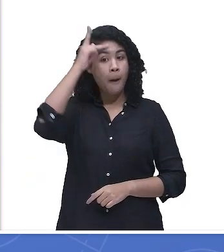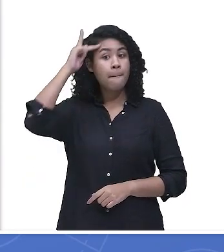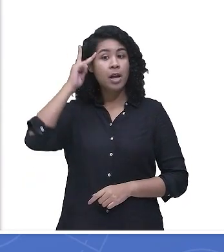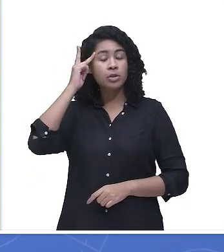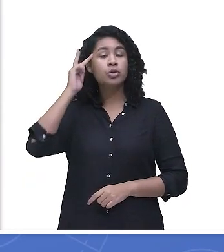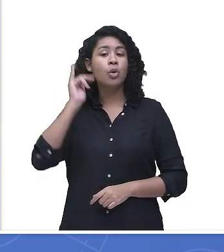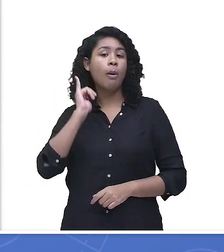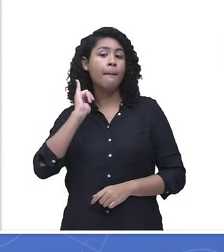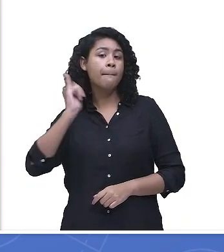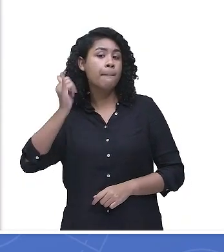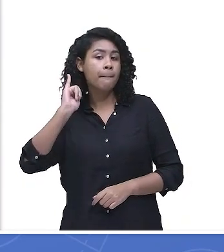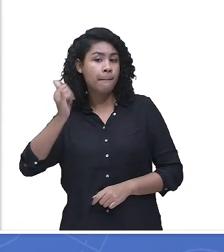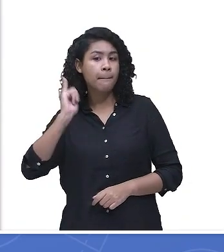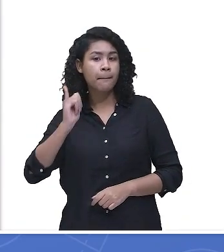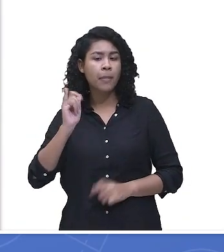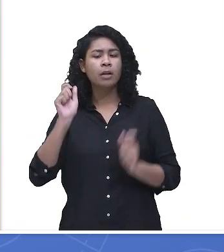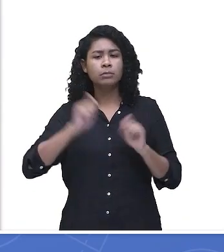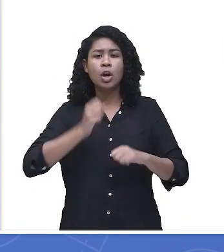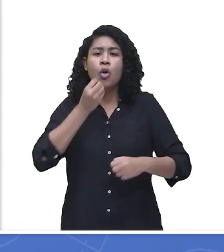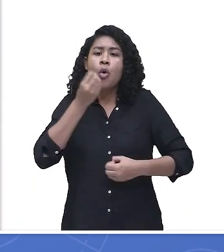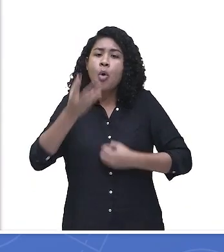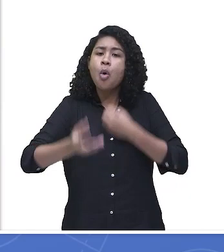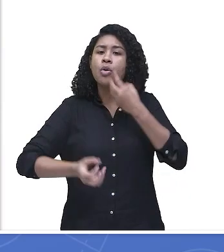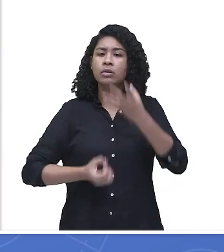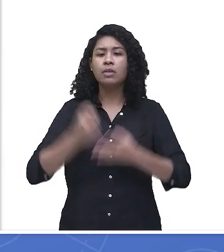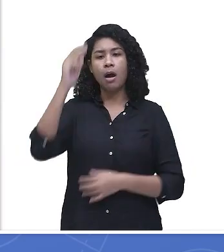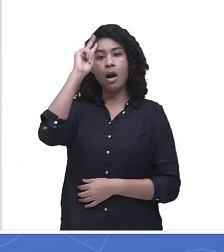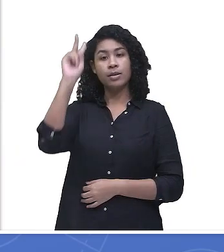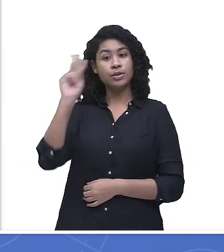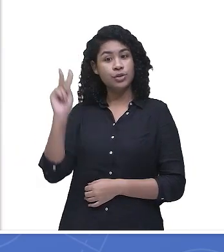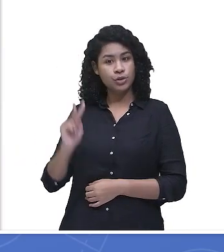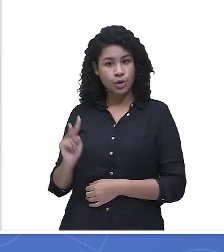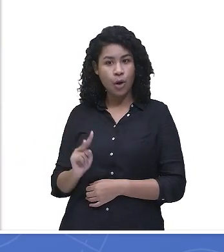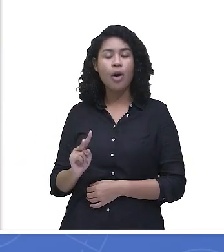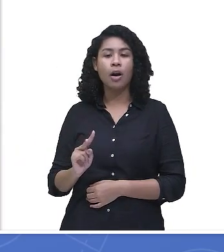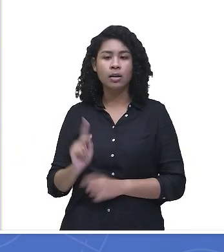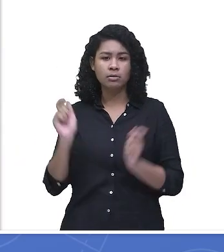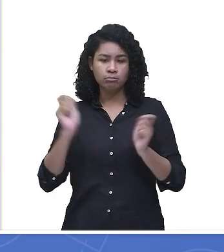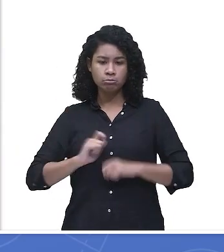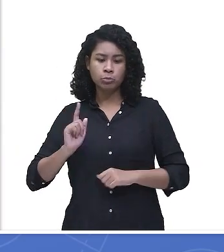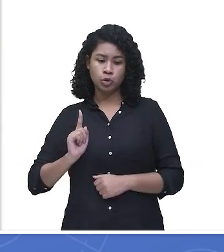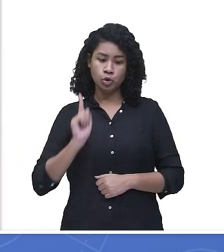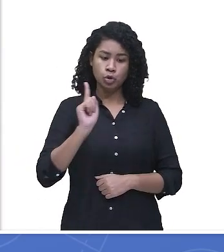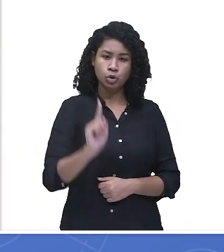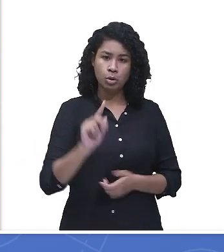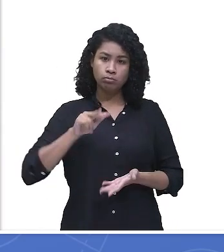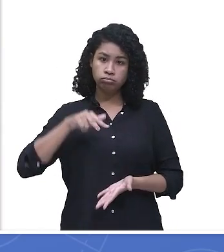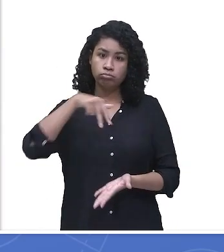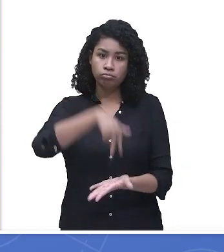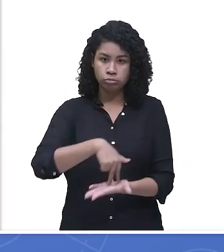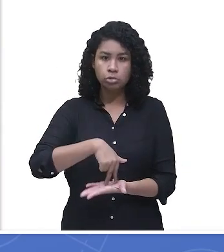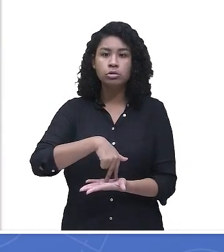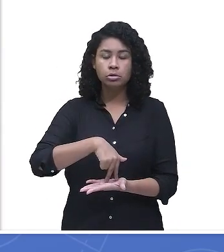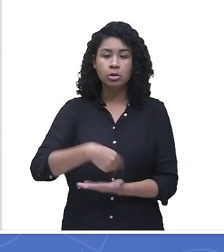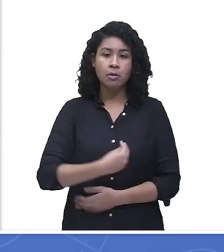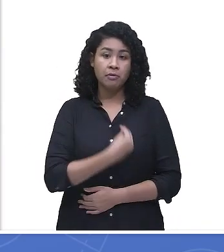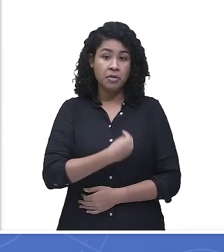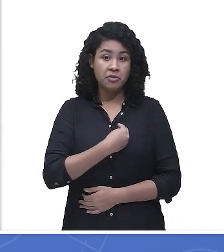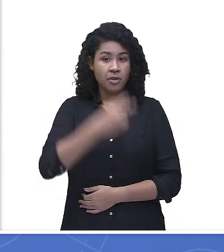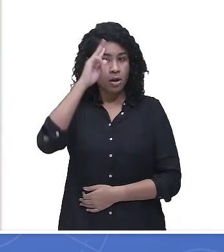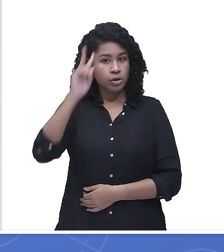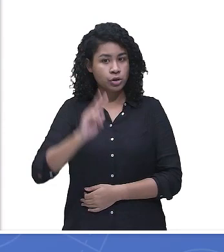a história, esse narrador pode participar da história, ou contar a história, né, apenas observando de maneira